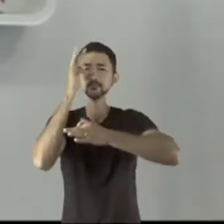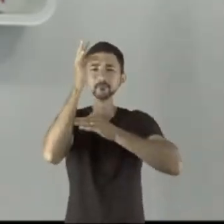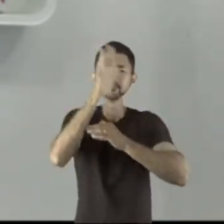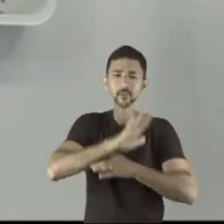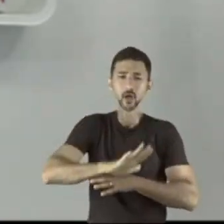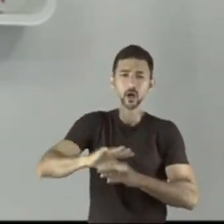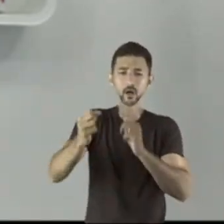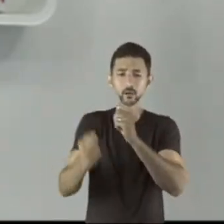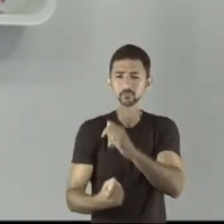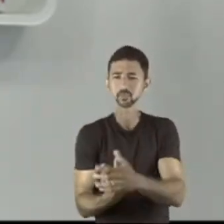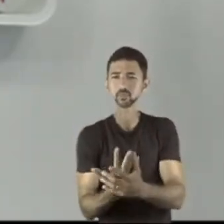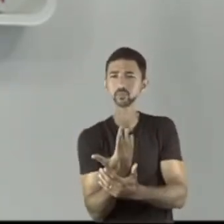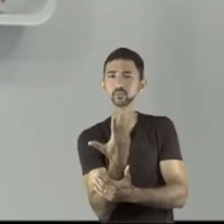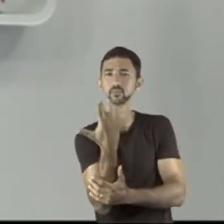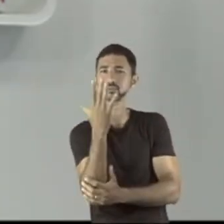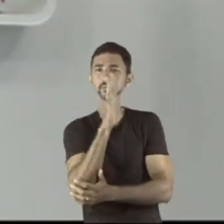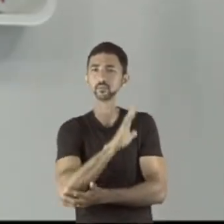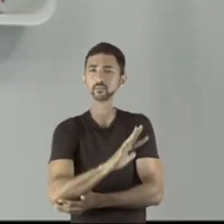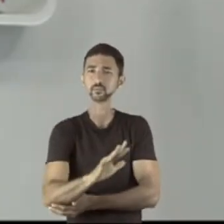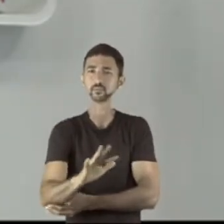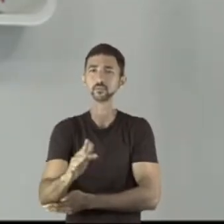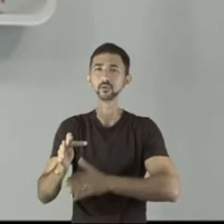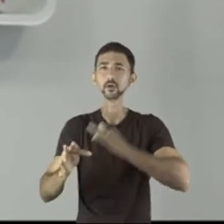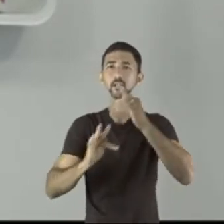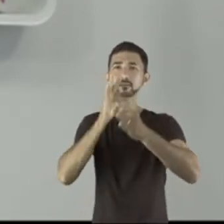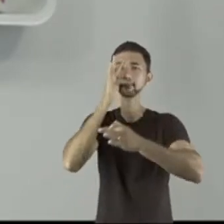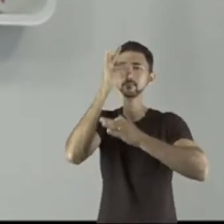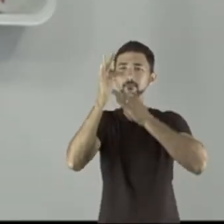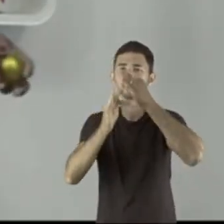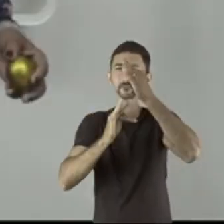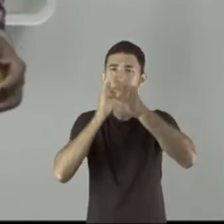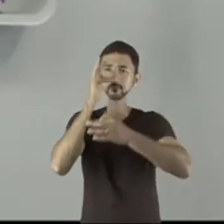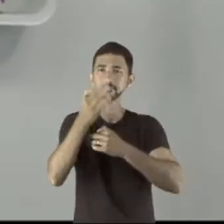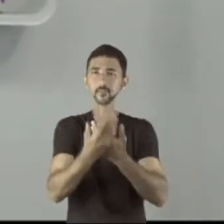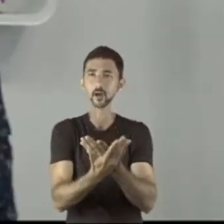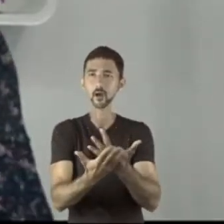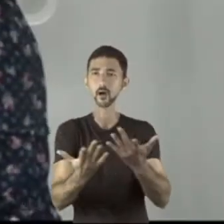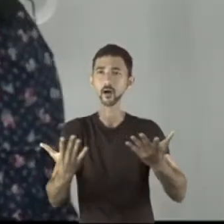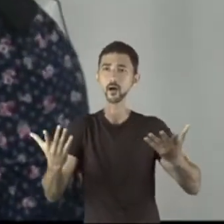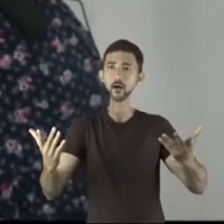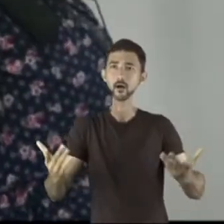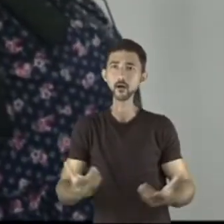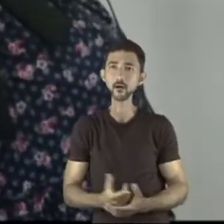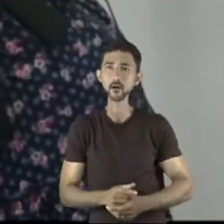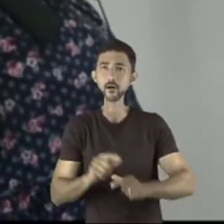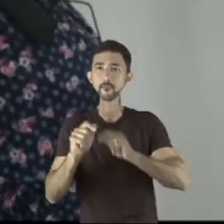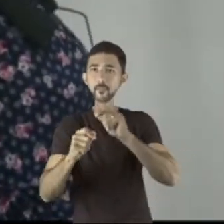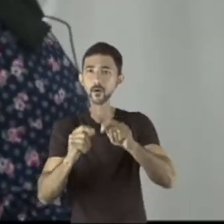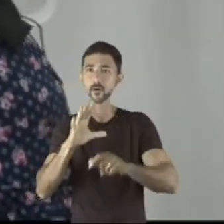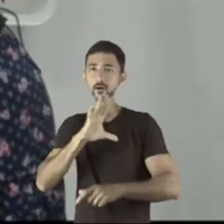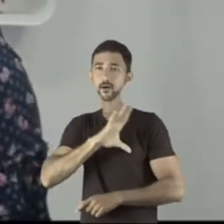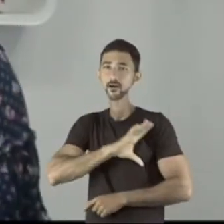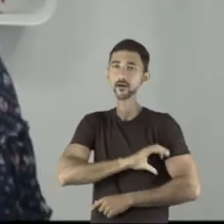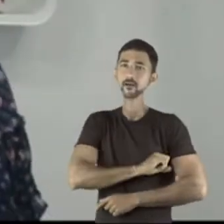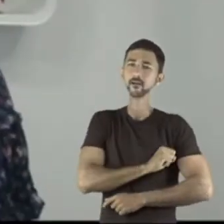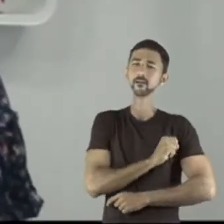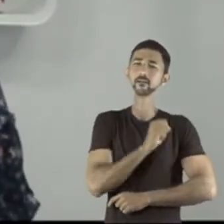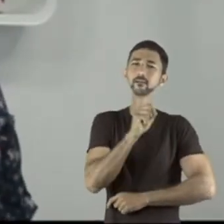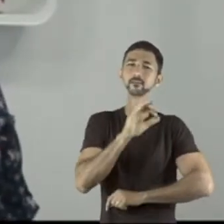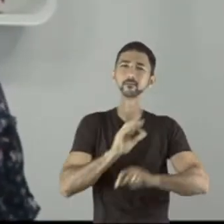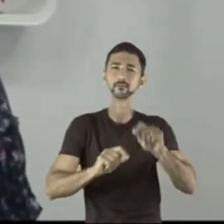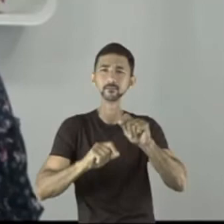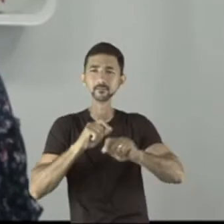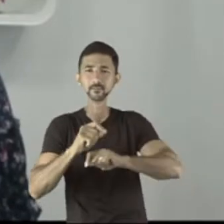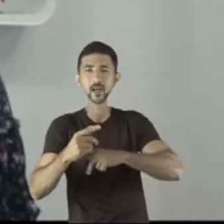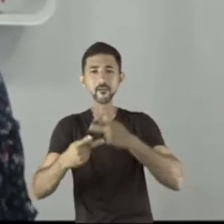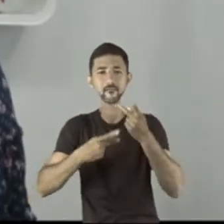Alecrim dourado que nasceu no campo sem ser semeado. Foi meu